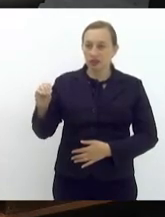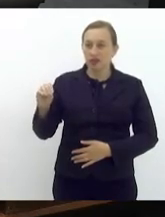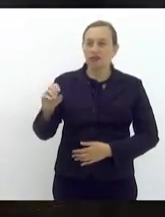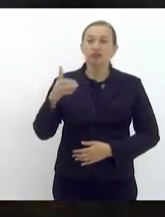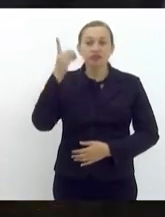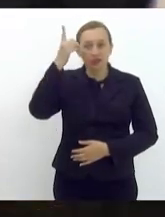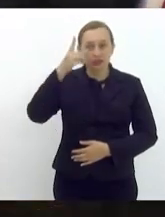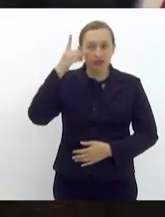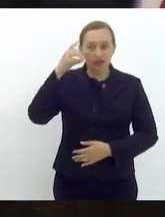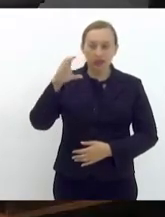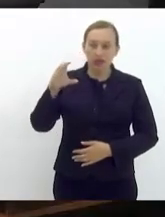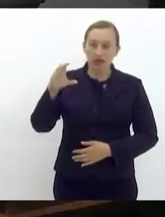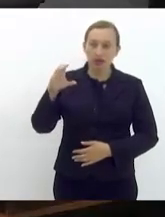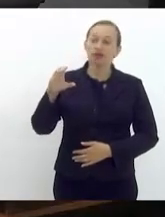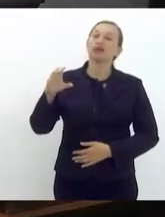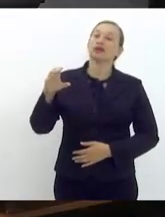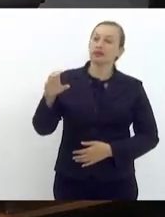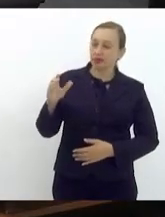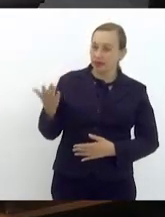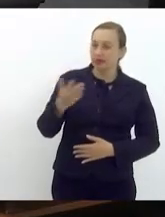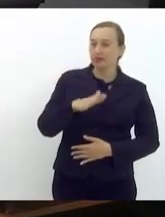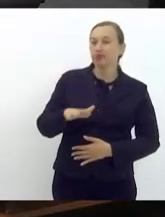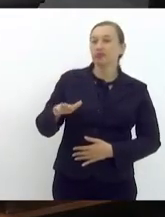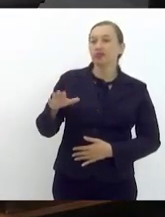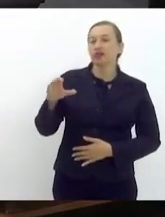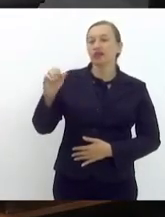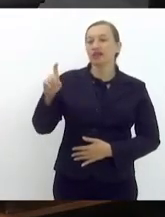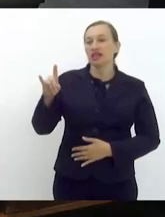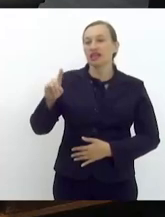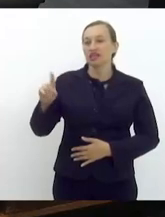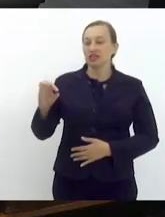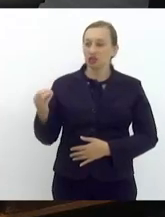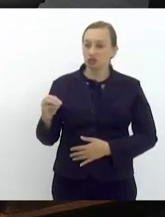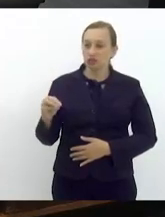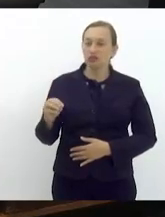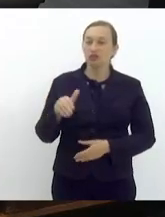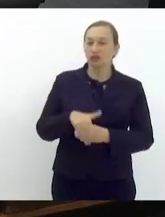Deputado André Correia. Andrezinho Siciliano, tá aqui, presente. Voto sim, presidente.